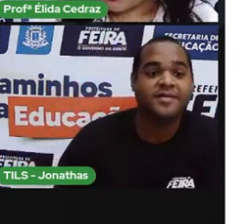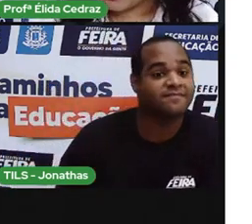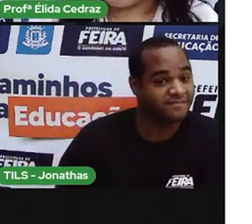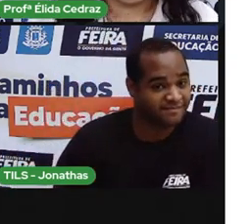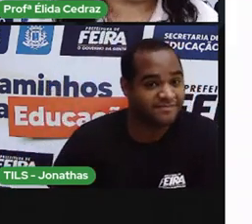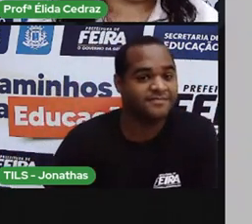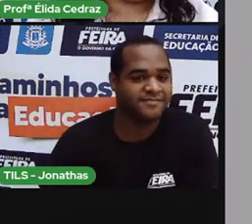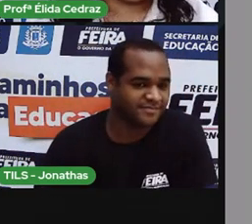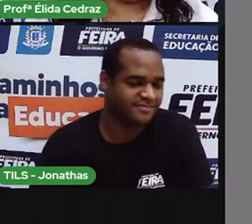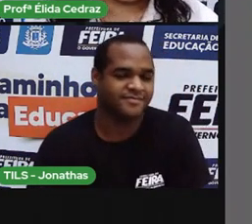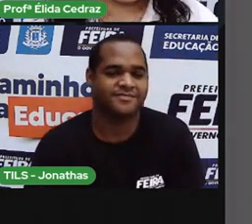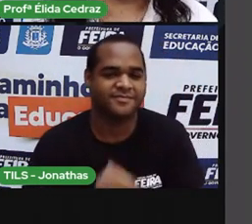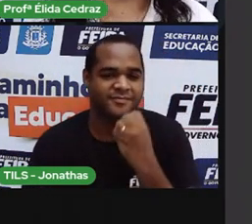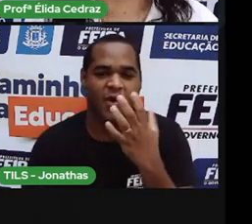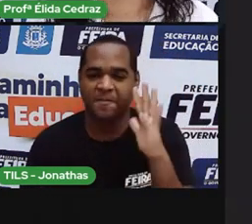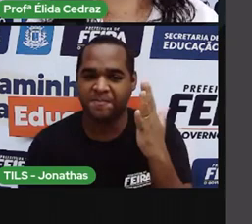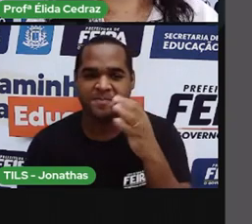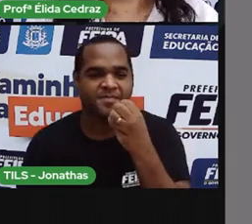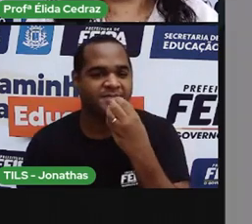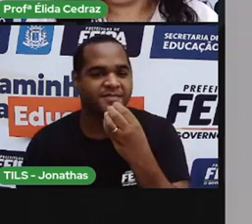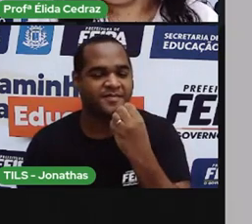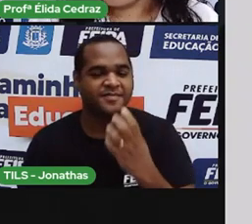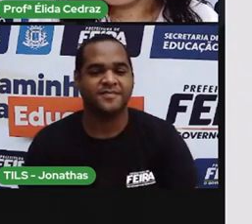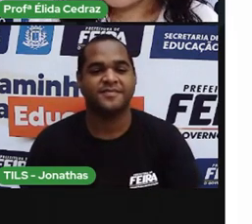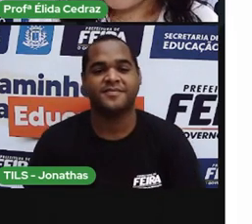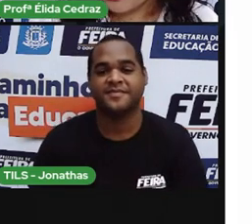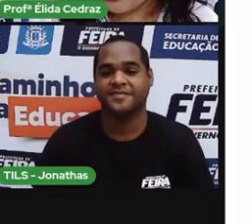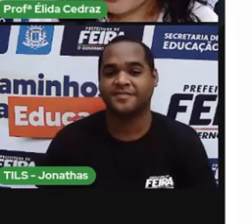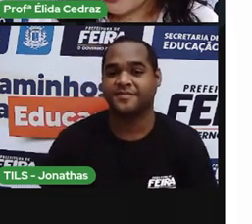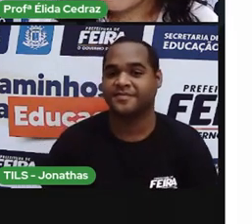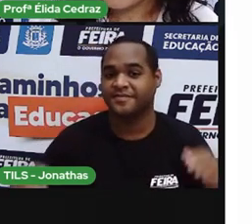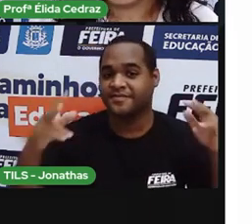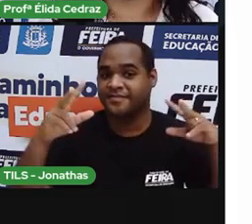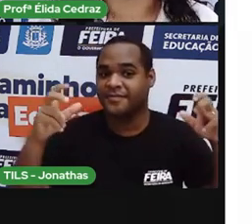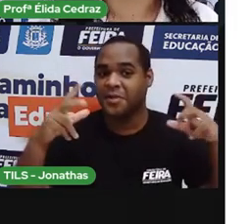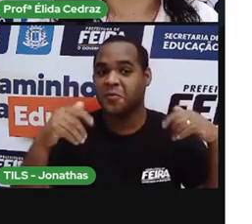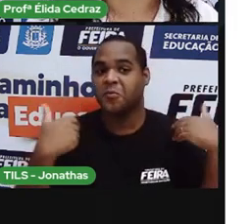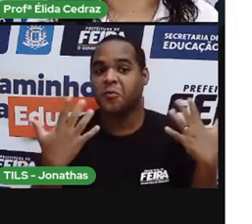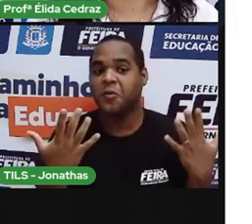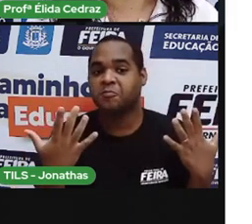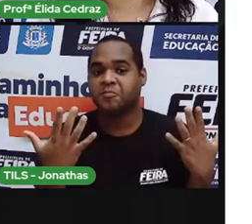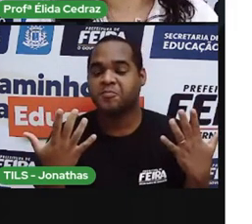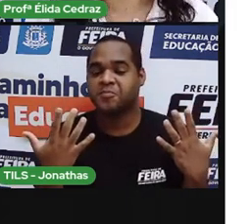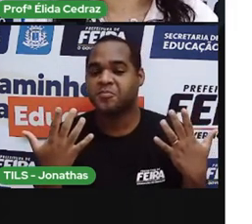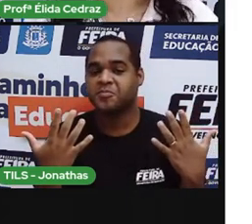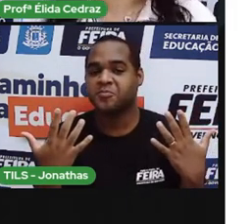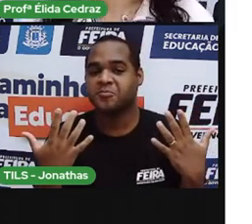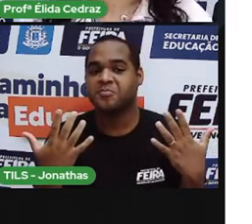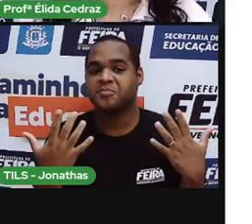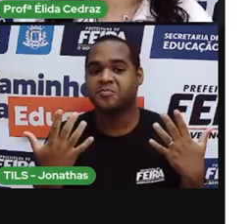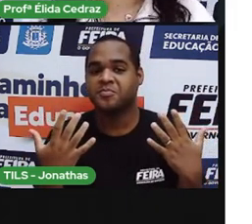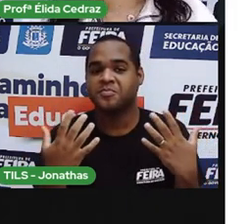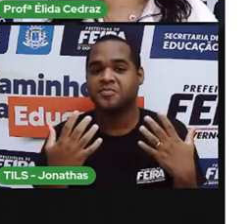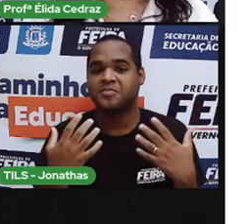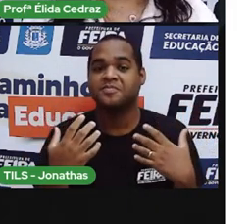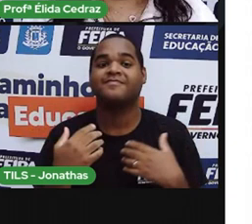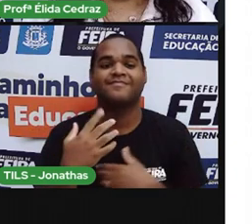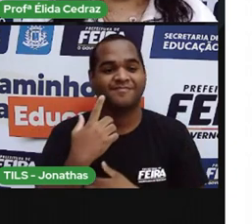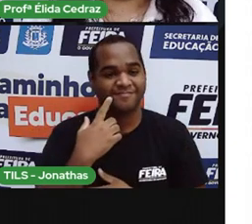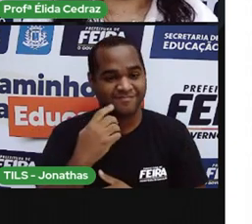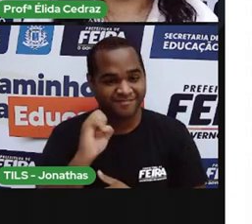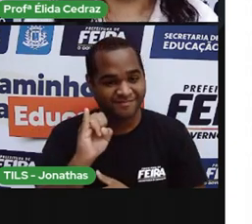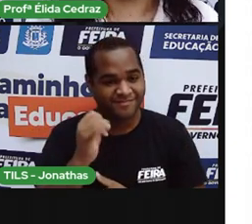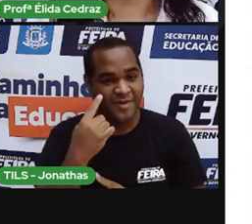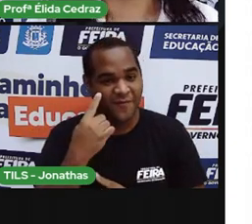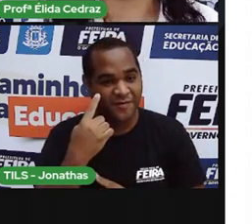Isso, muito bem. Então, vamos voltar para responder. Qual é o título do texto? Se essa rua fosse